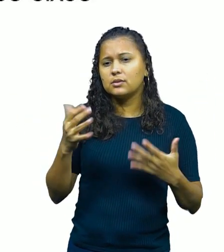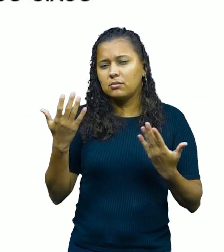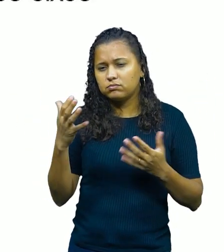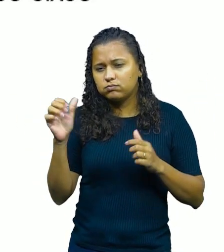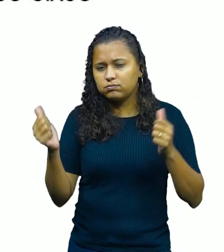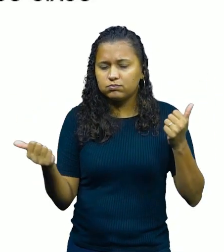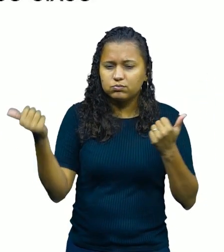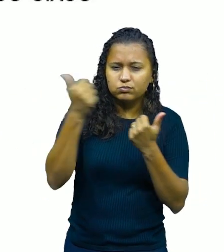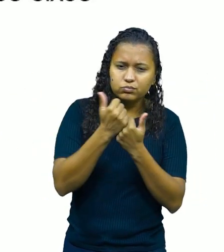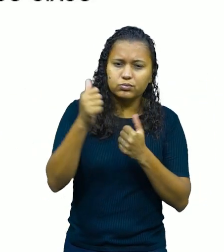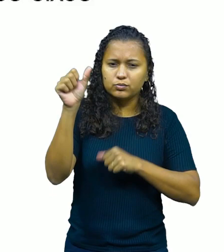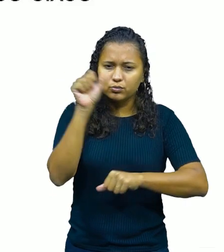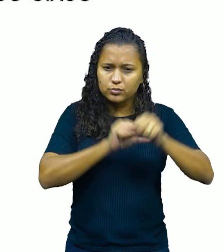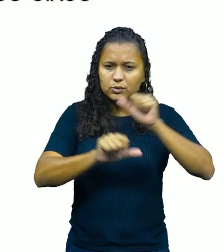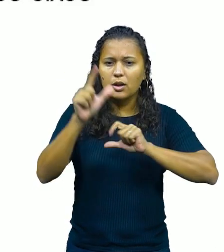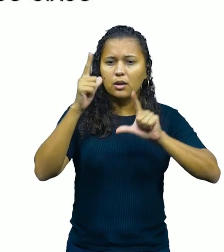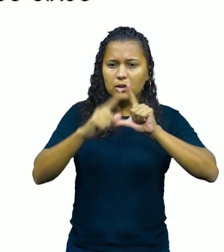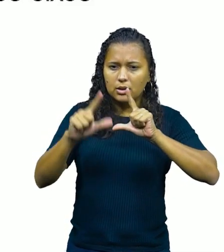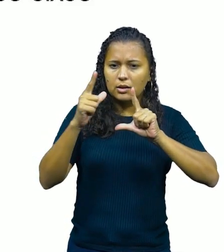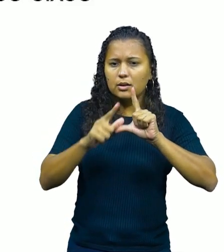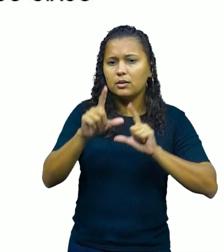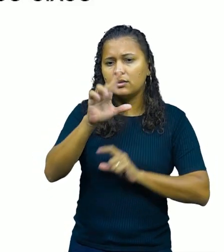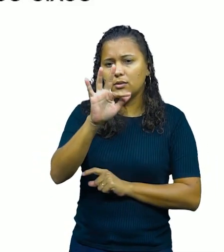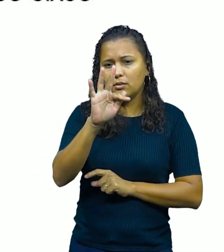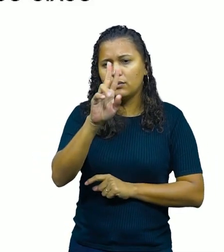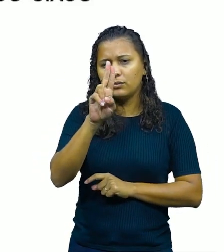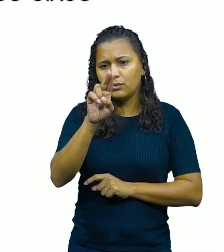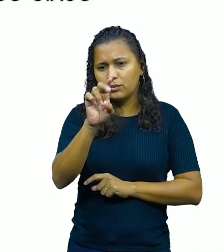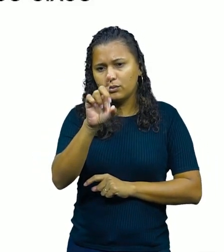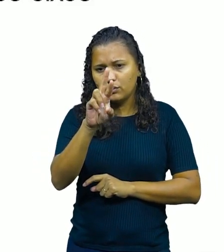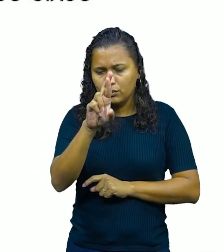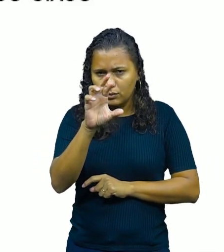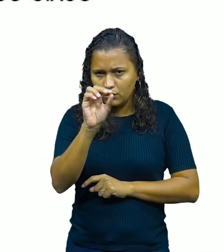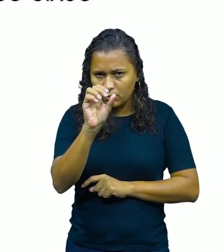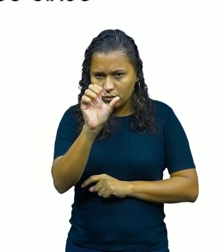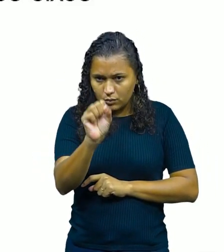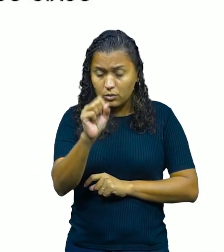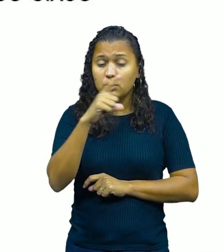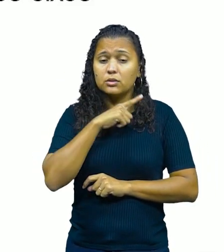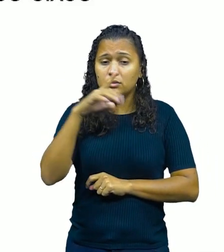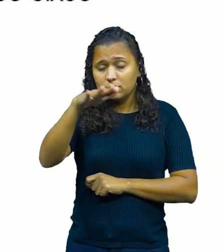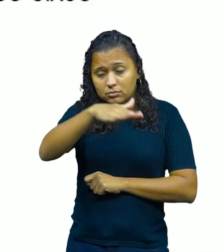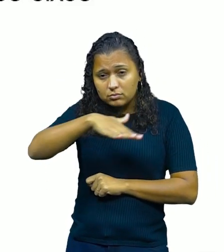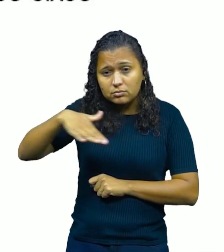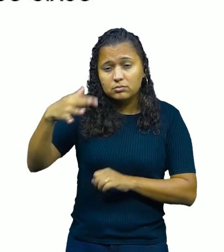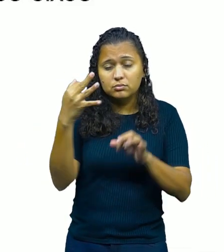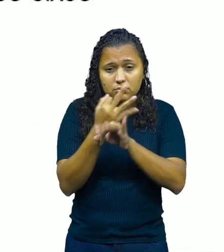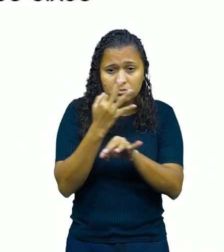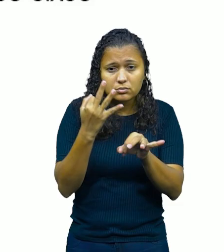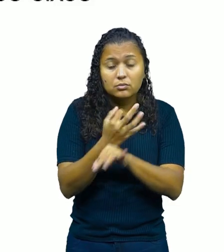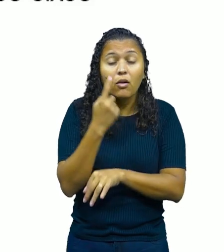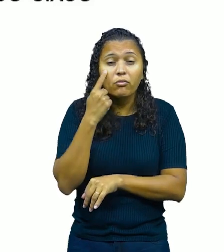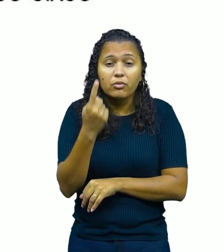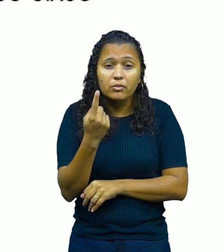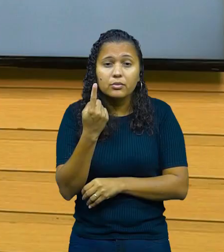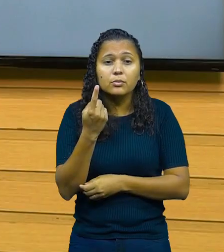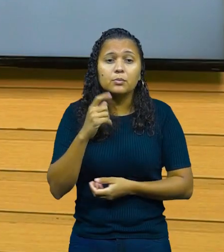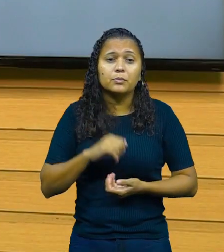forçados, trocando-se as letras dos furos dos eixos. Então, dentro do campo de tolerância, você vai ver